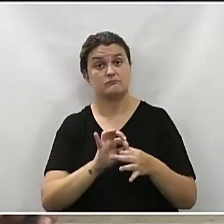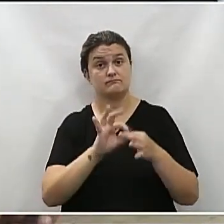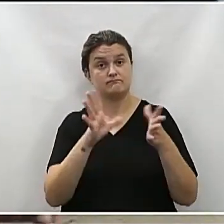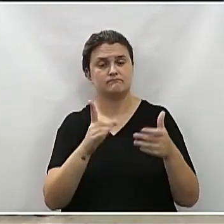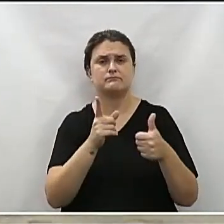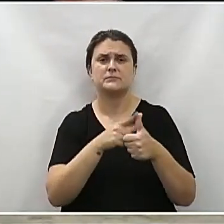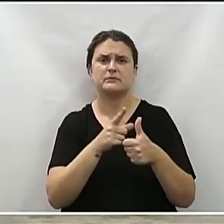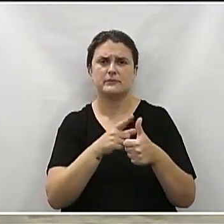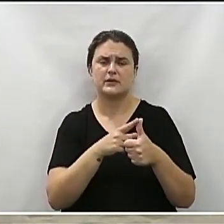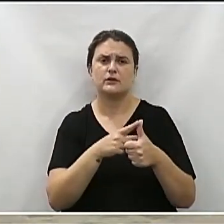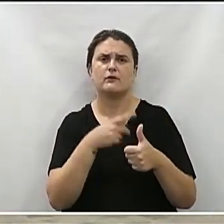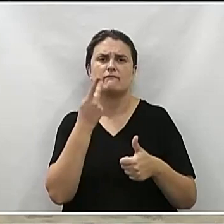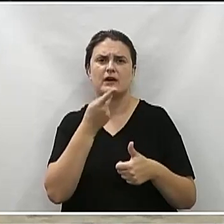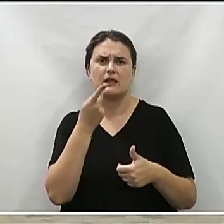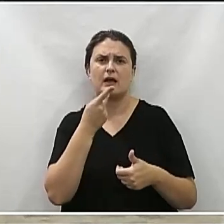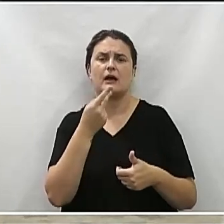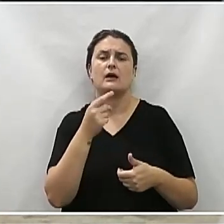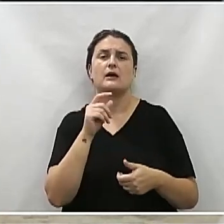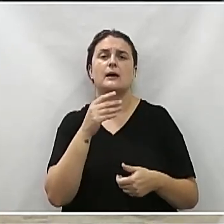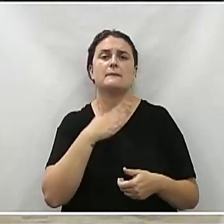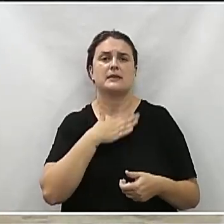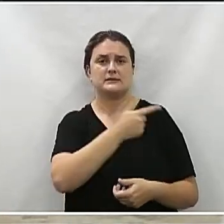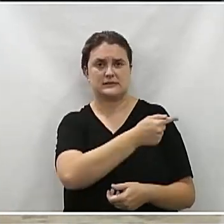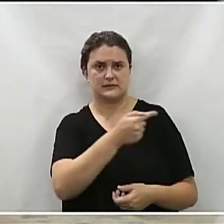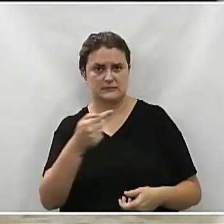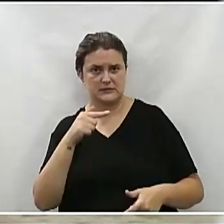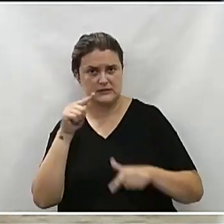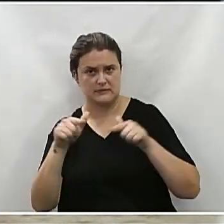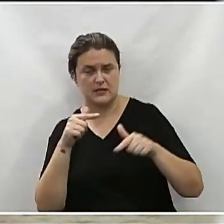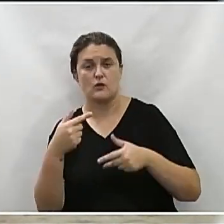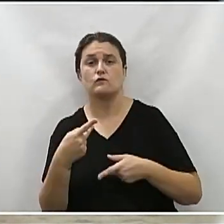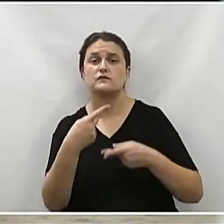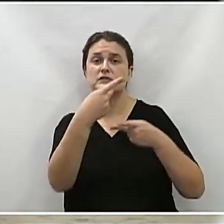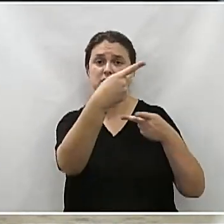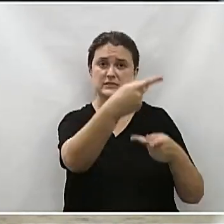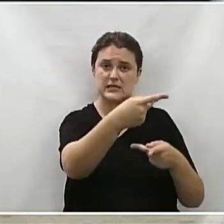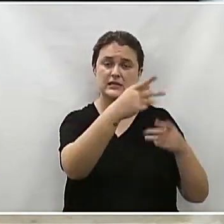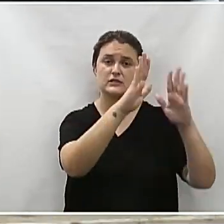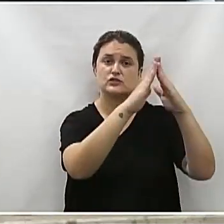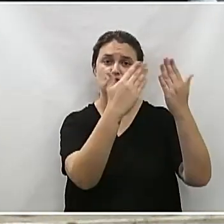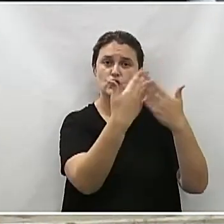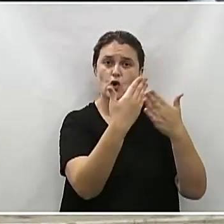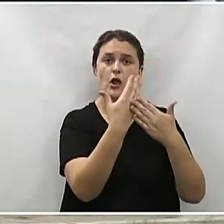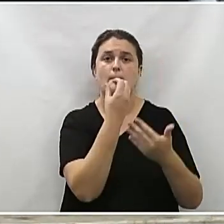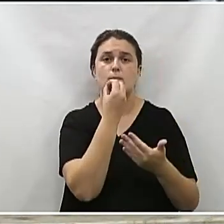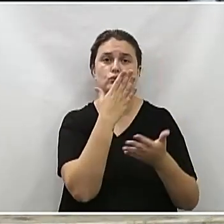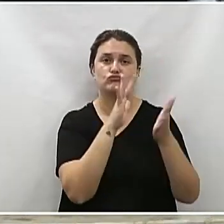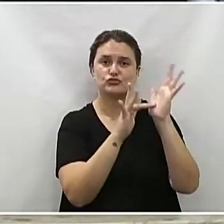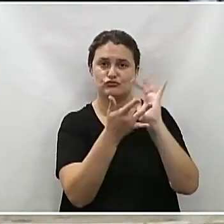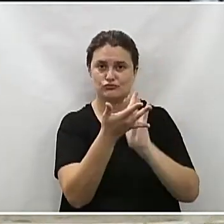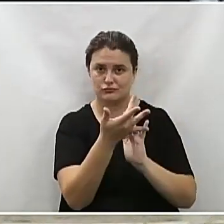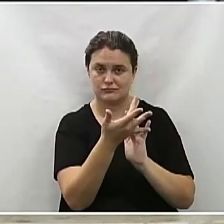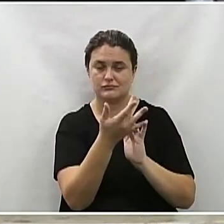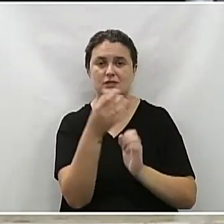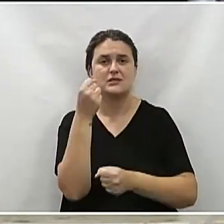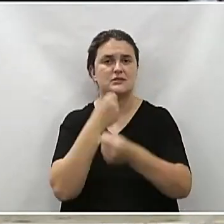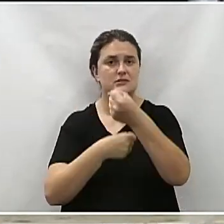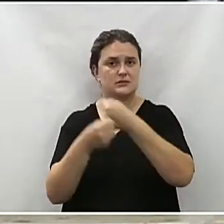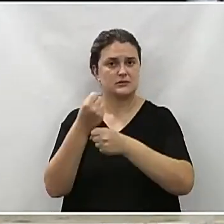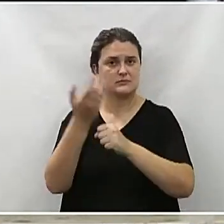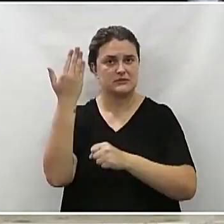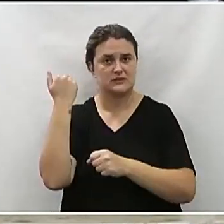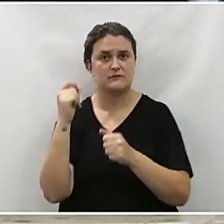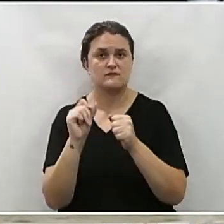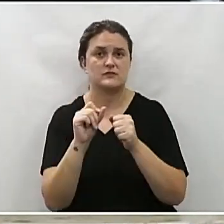primeiramente para prestar conta da semana de trabalho que eu estive, visitei lá o CEMEI do Bom Jesus, o qual, no ano passado,